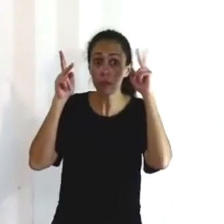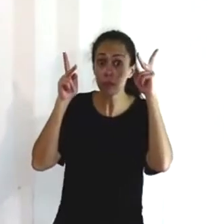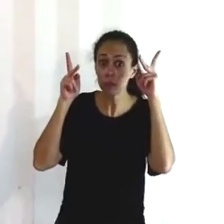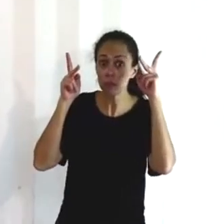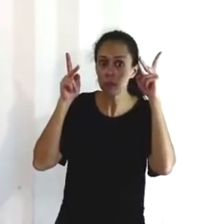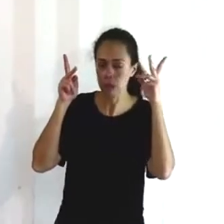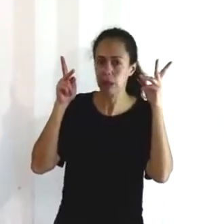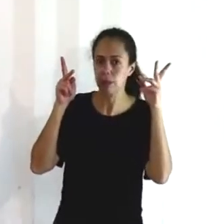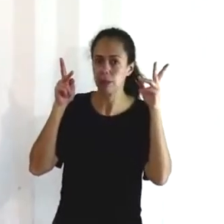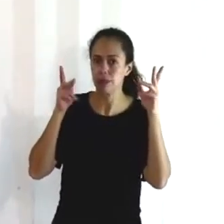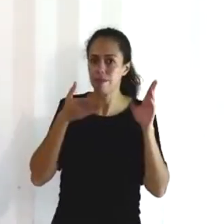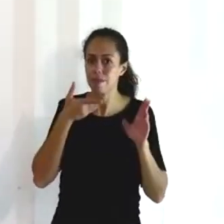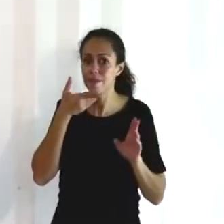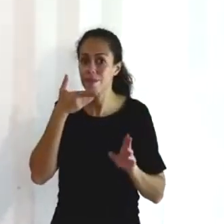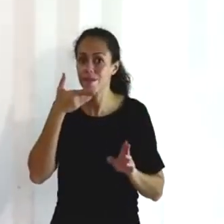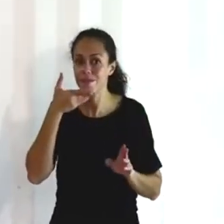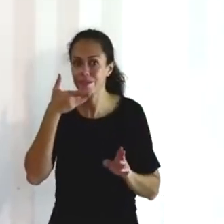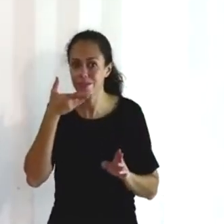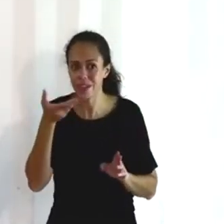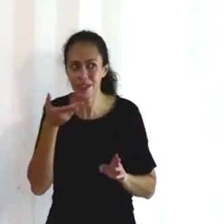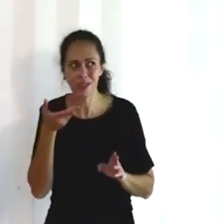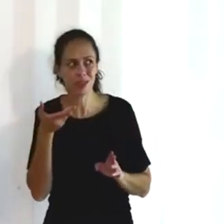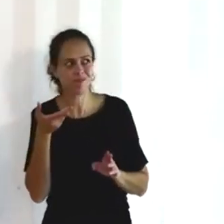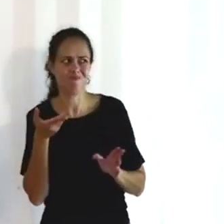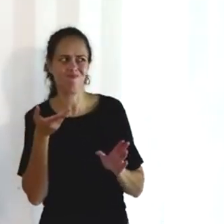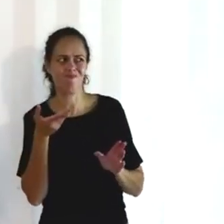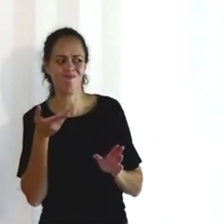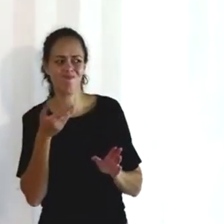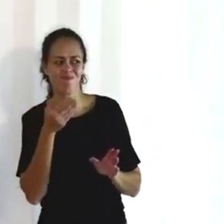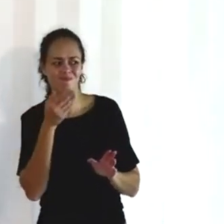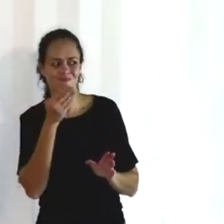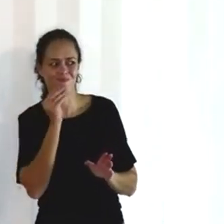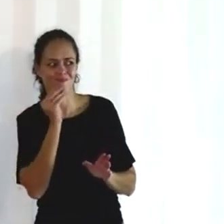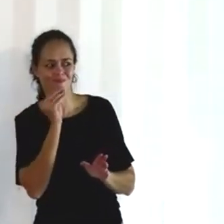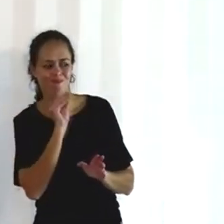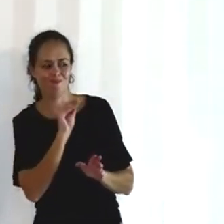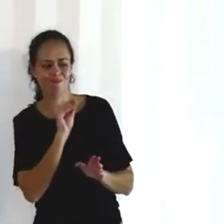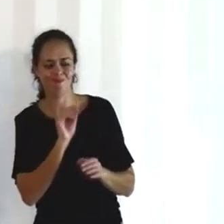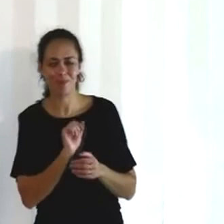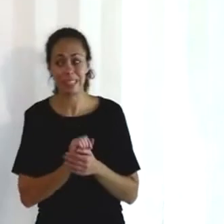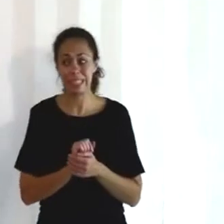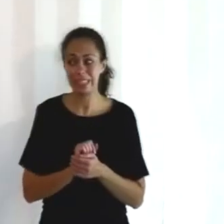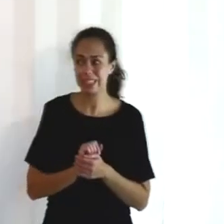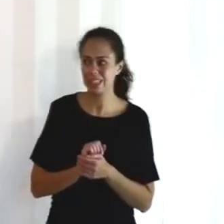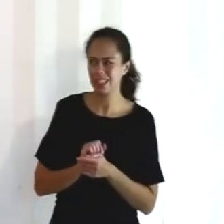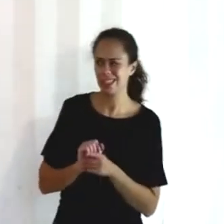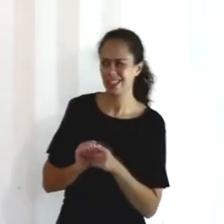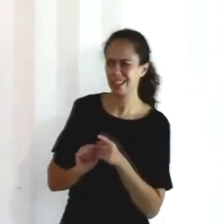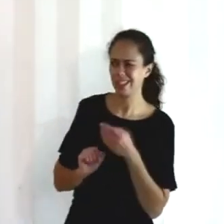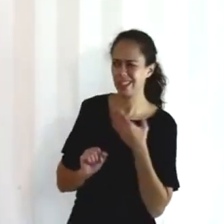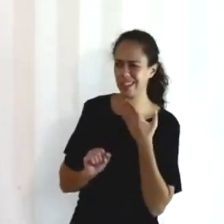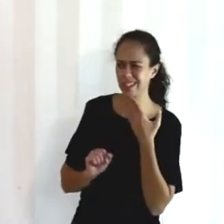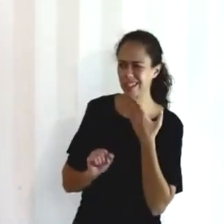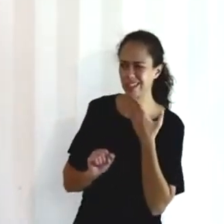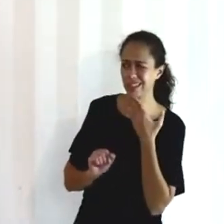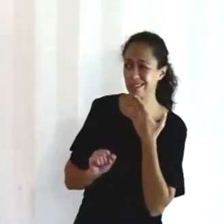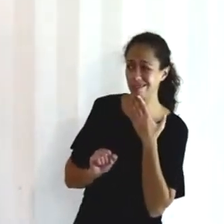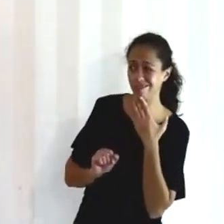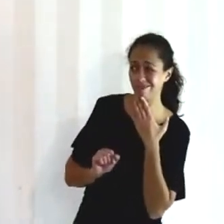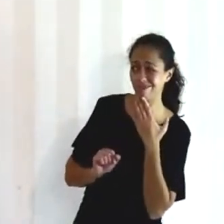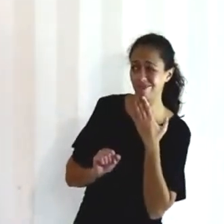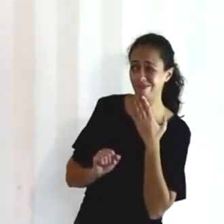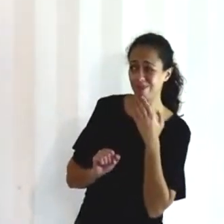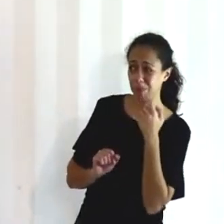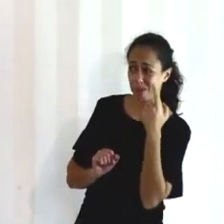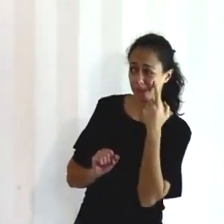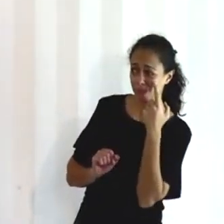um no outro coisas que ou nos agradam ou nos desagradam. Quanto mais nós andamos juntos, mais nós